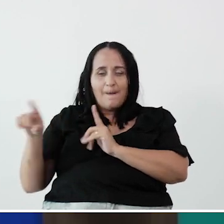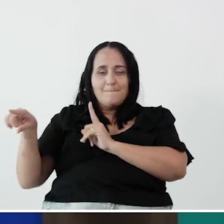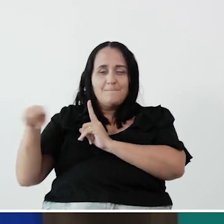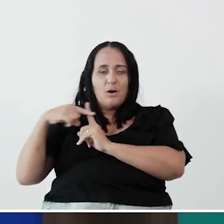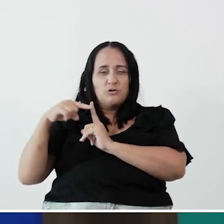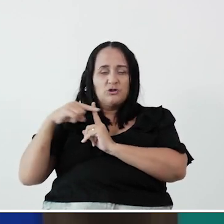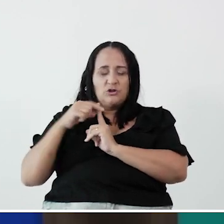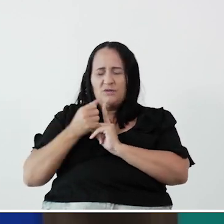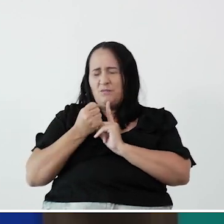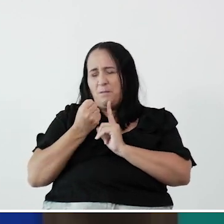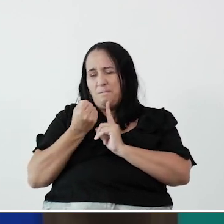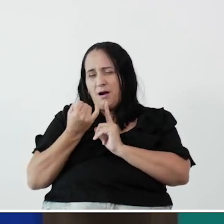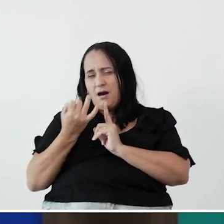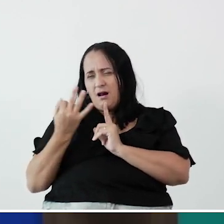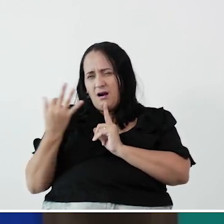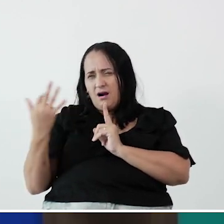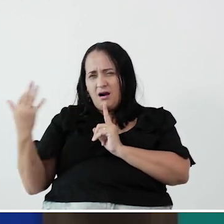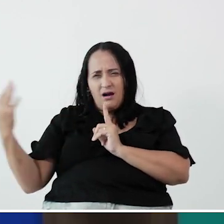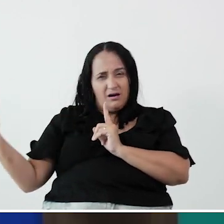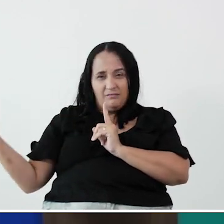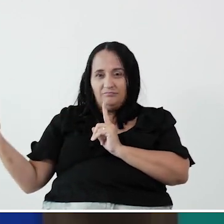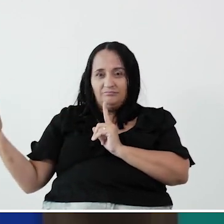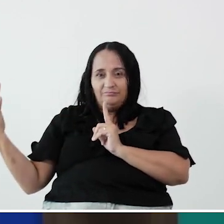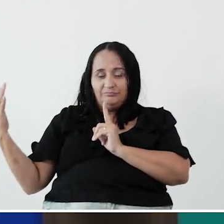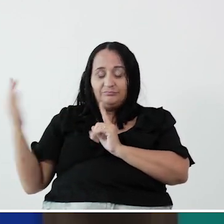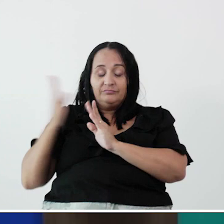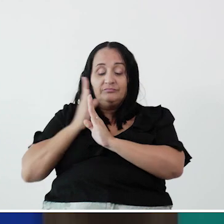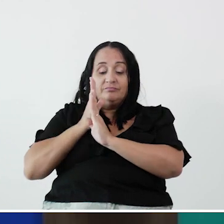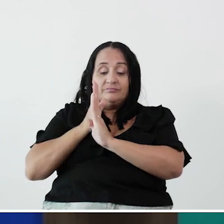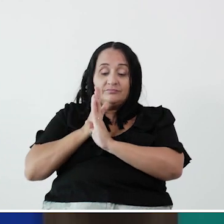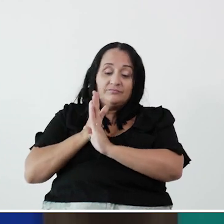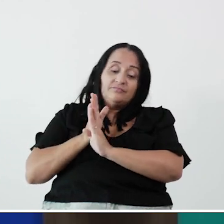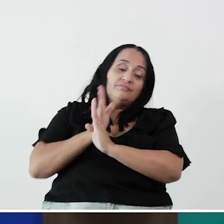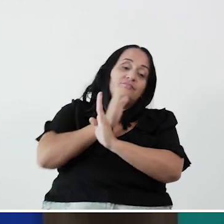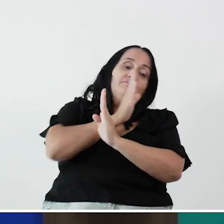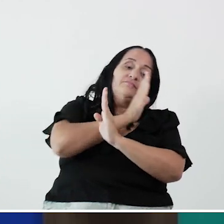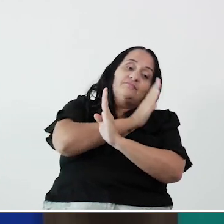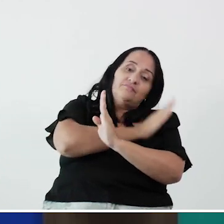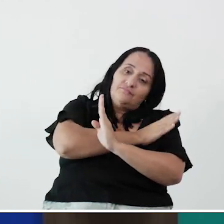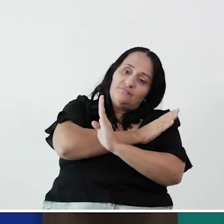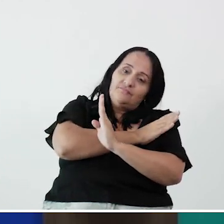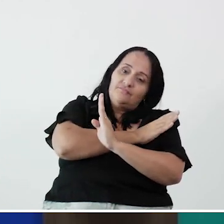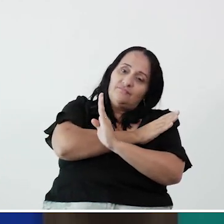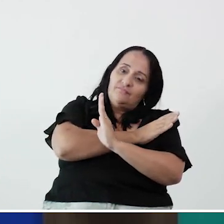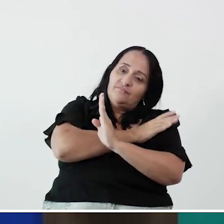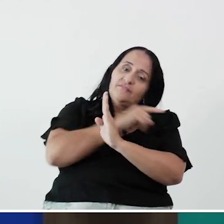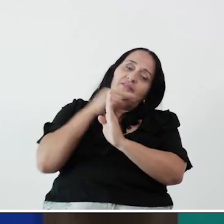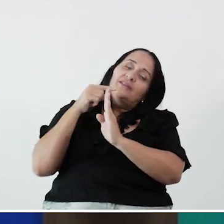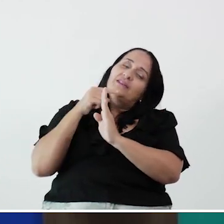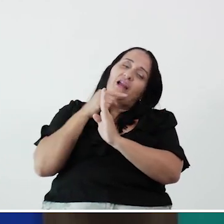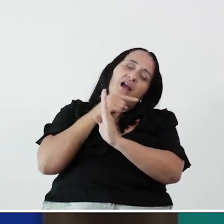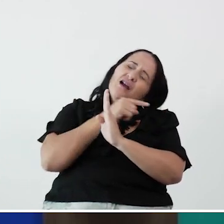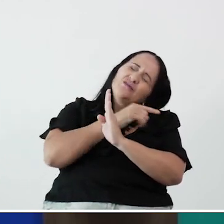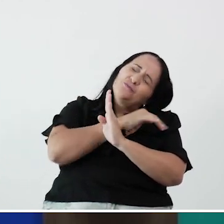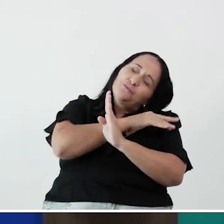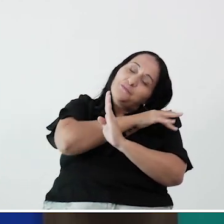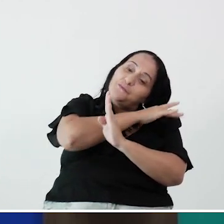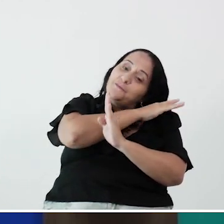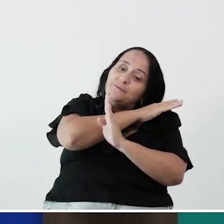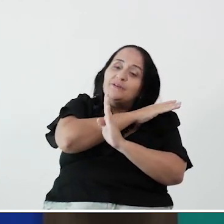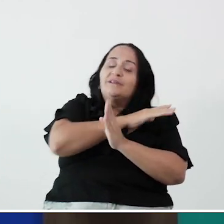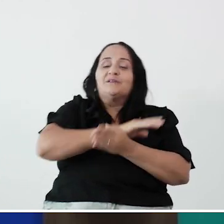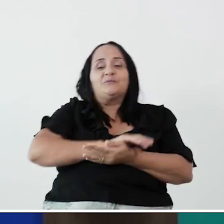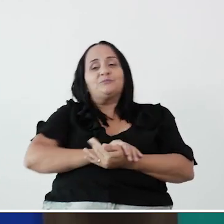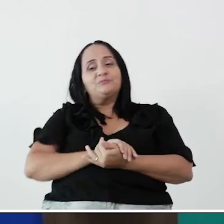elementos positivos do conjunto dos números inteiros. Eu tenho 1, 2,